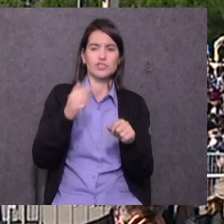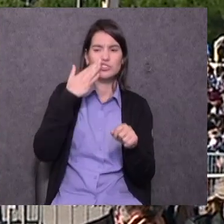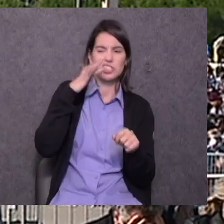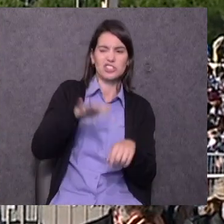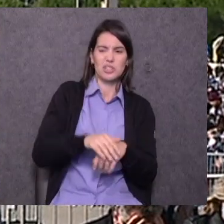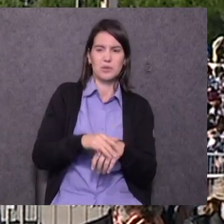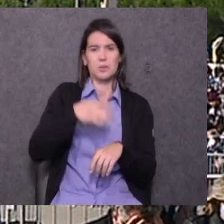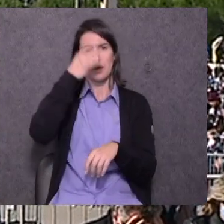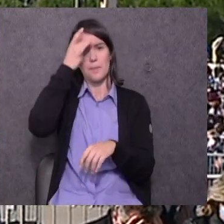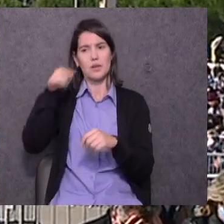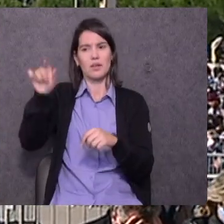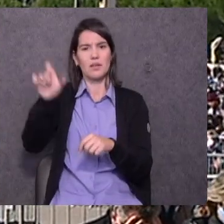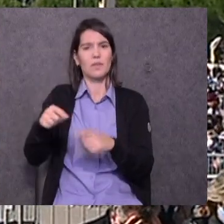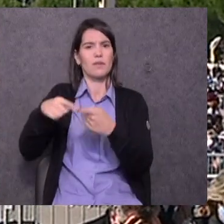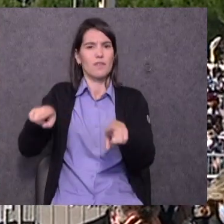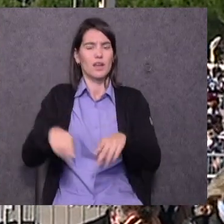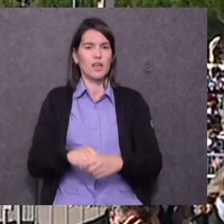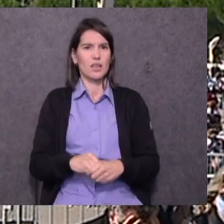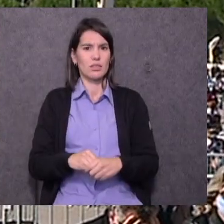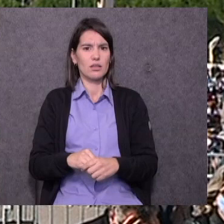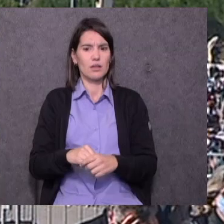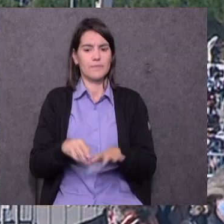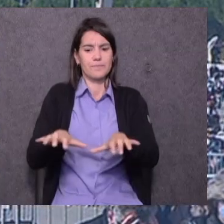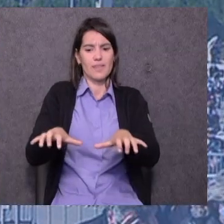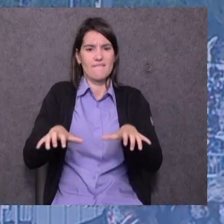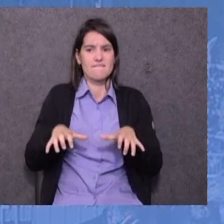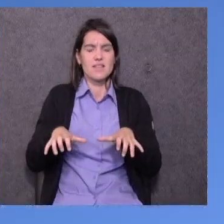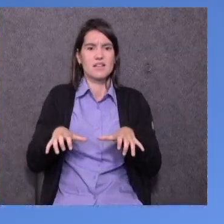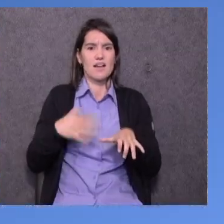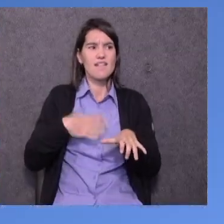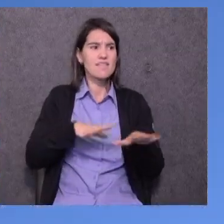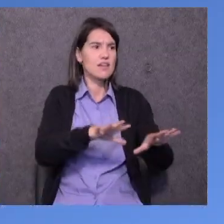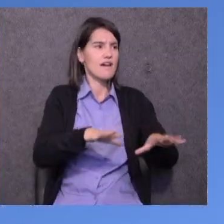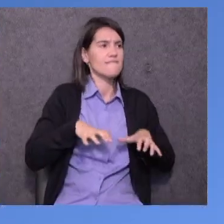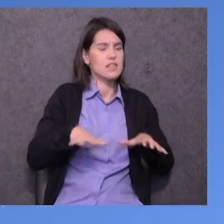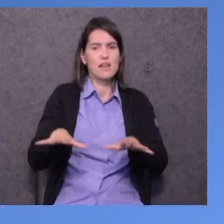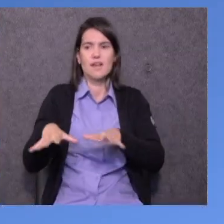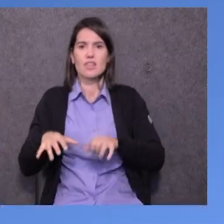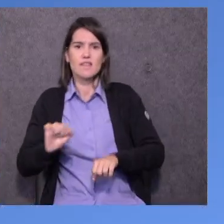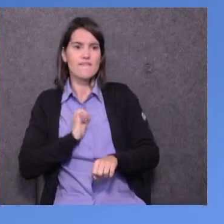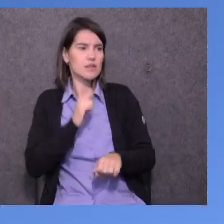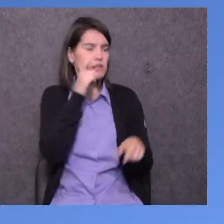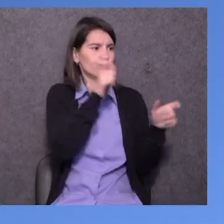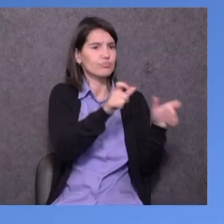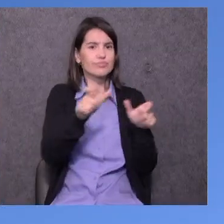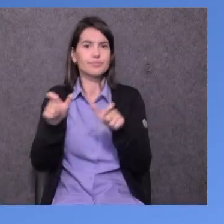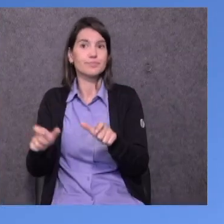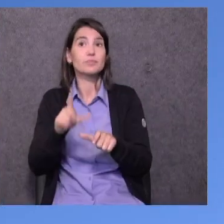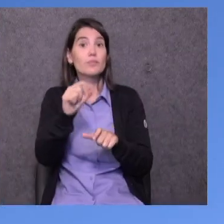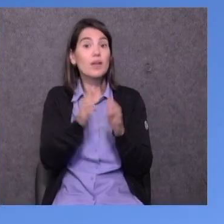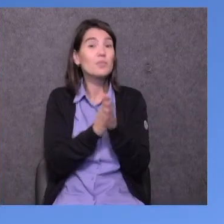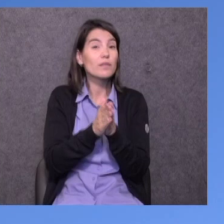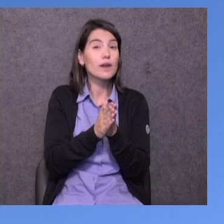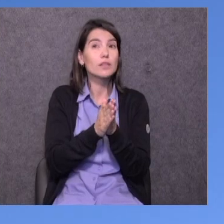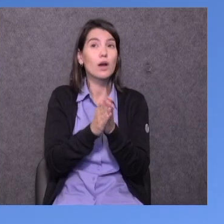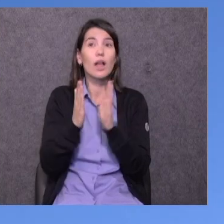diferente, que usam a ganância de possuir e de dominar e até usam o nome de Deus